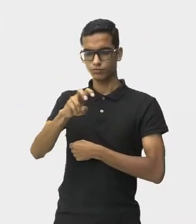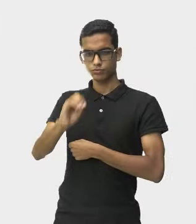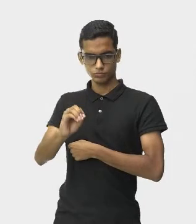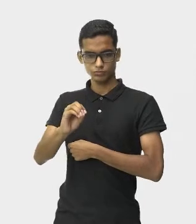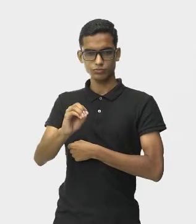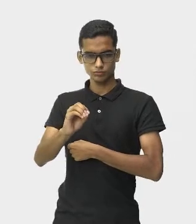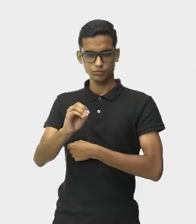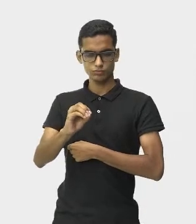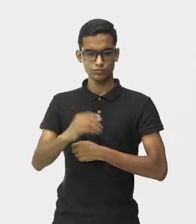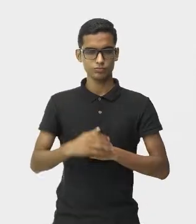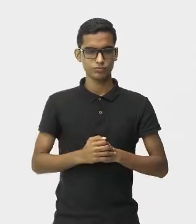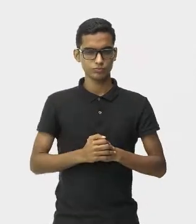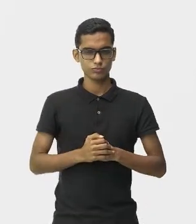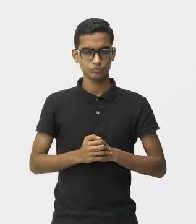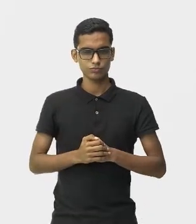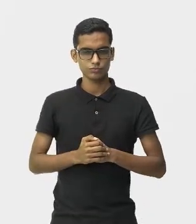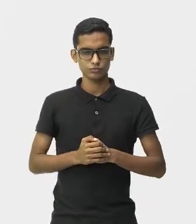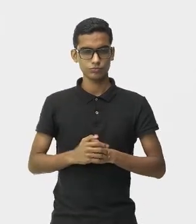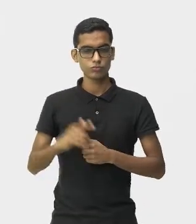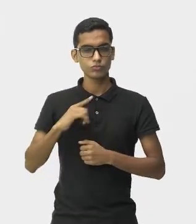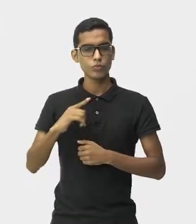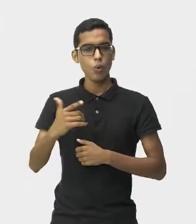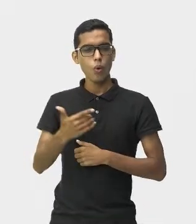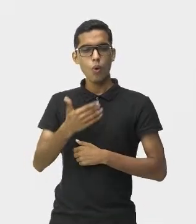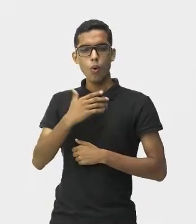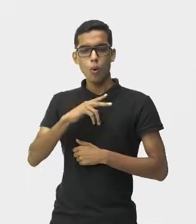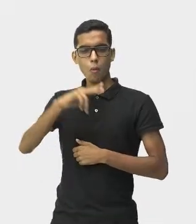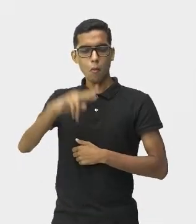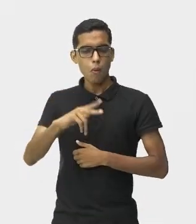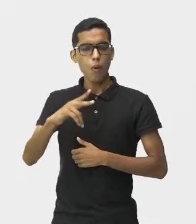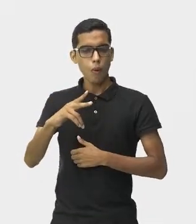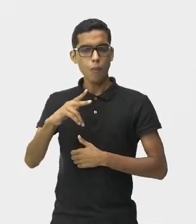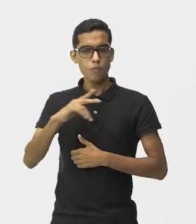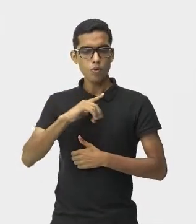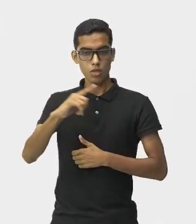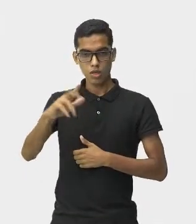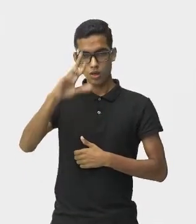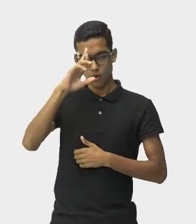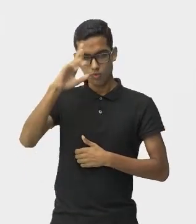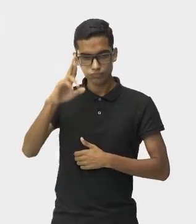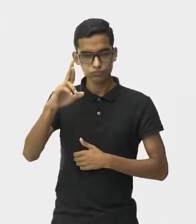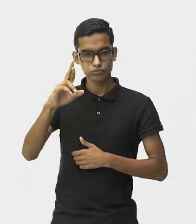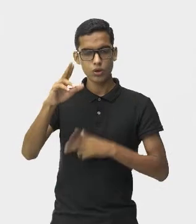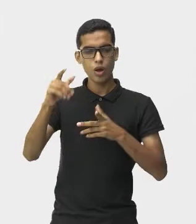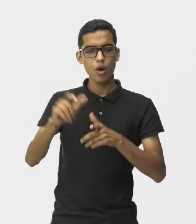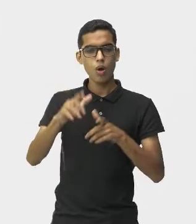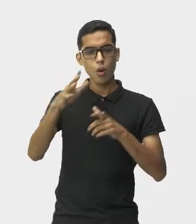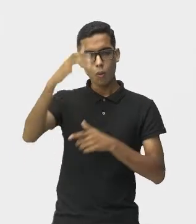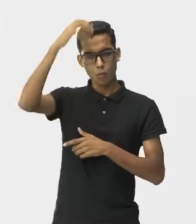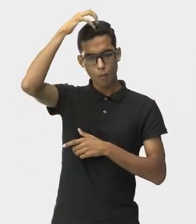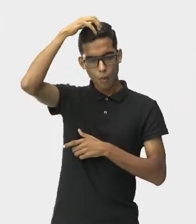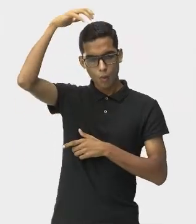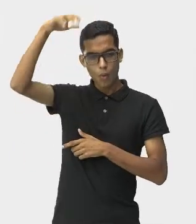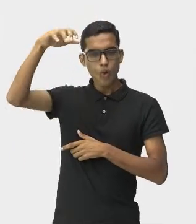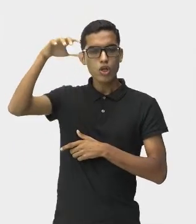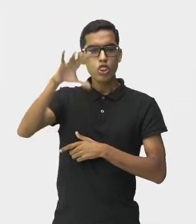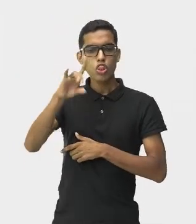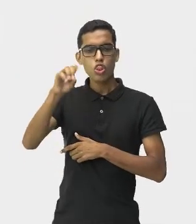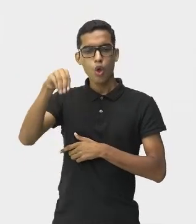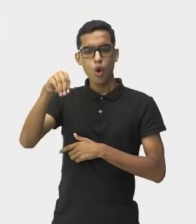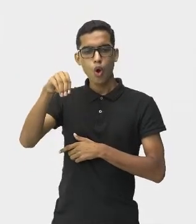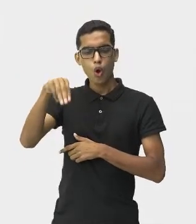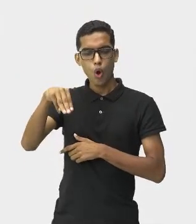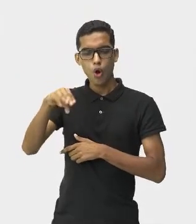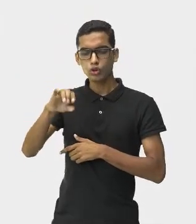1750, assume o trono português Dom José I. Isso aqui é importante vocês frisarem, tá, gente? Para começo de